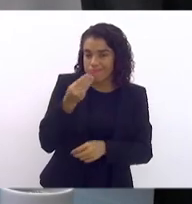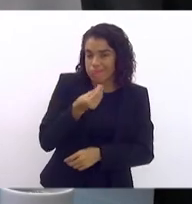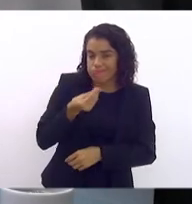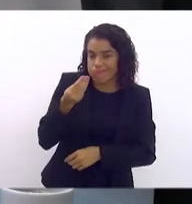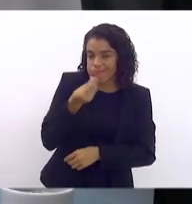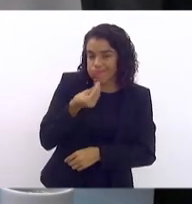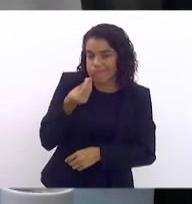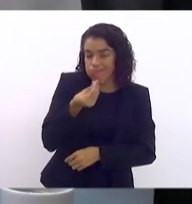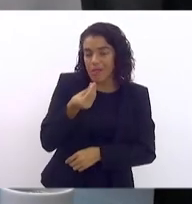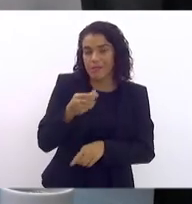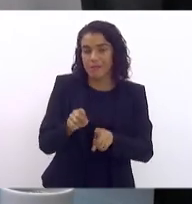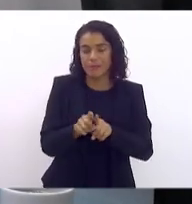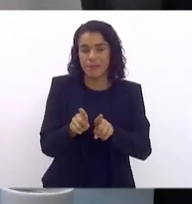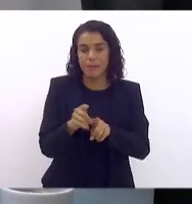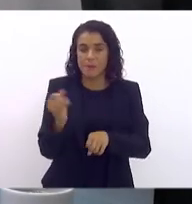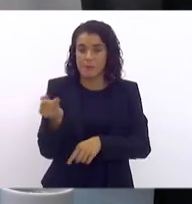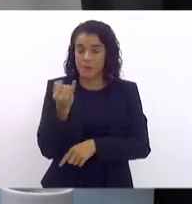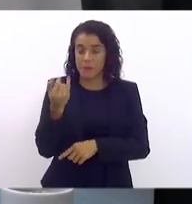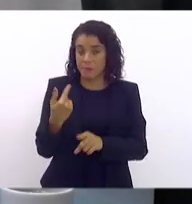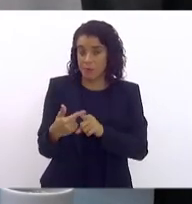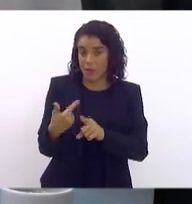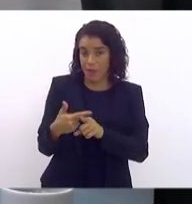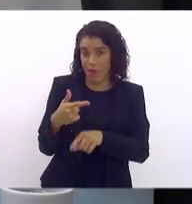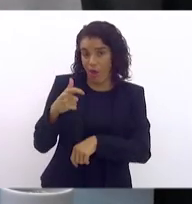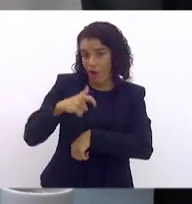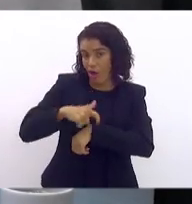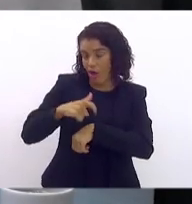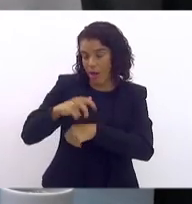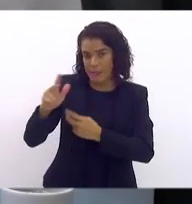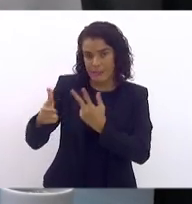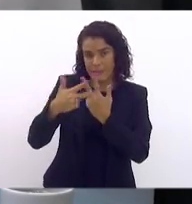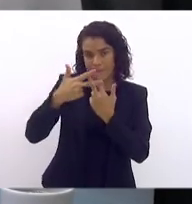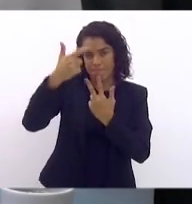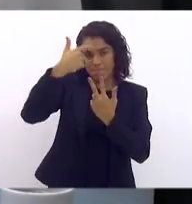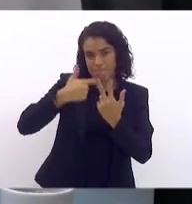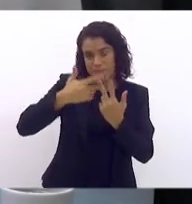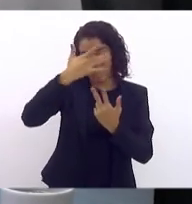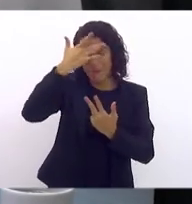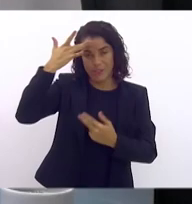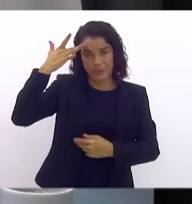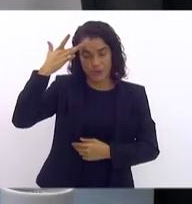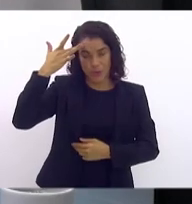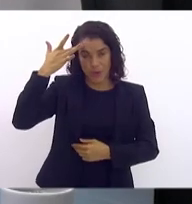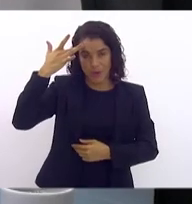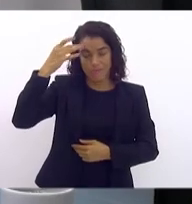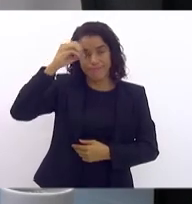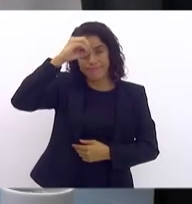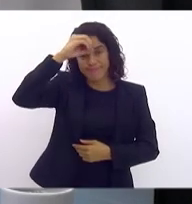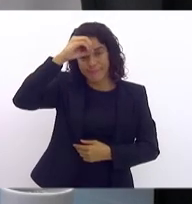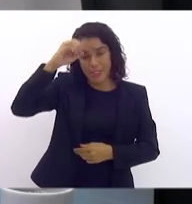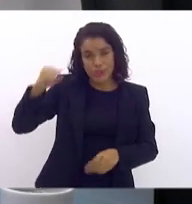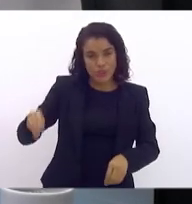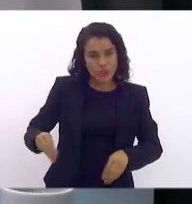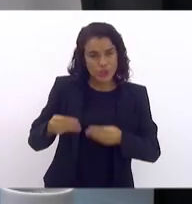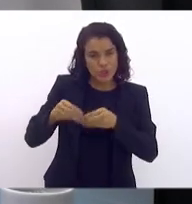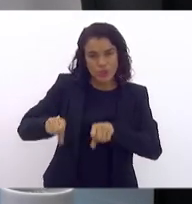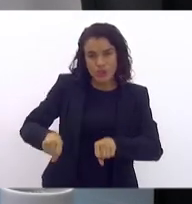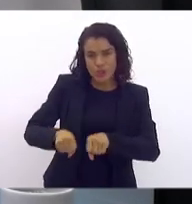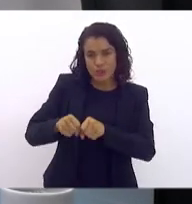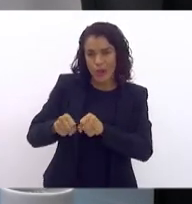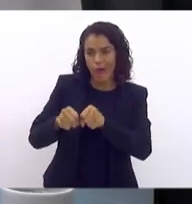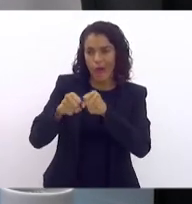contas quando se prende uma pessoa que é inocente além de destruir totalmente a vida dessa pessoa